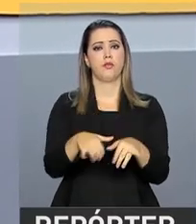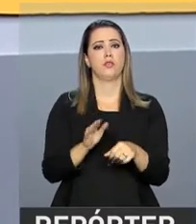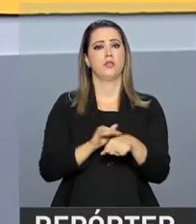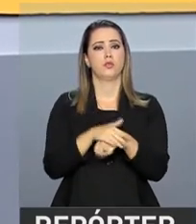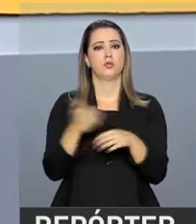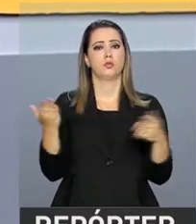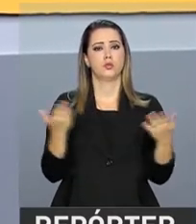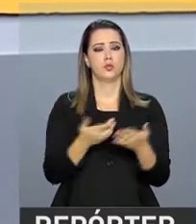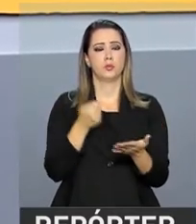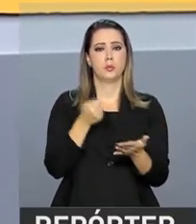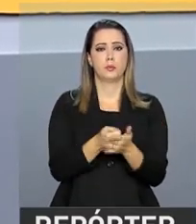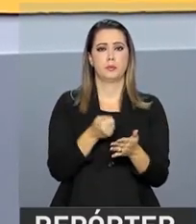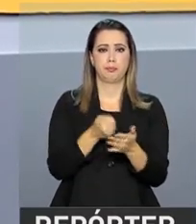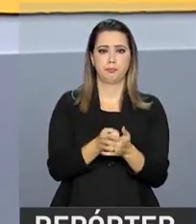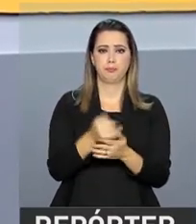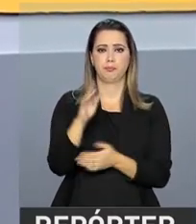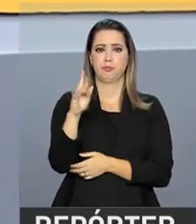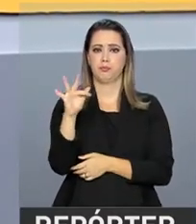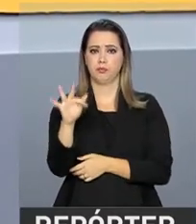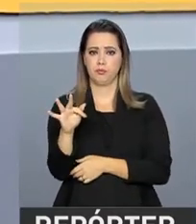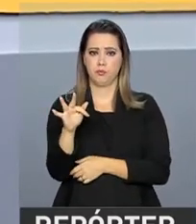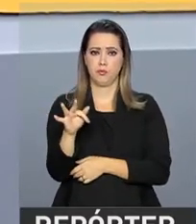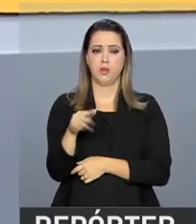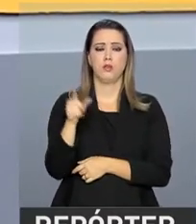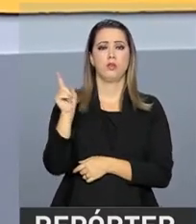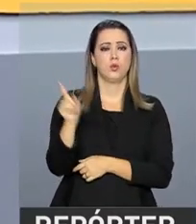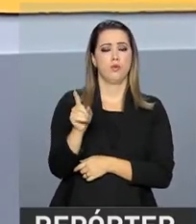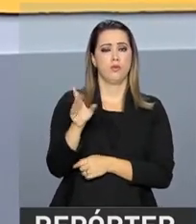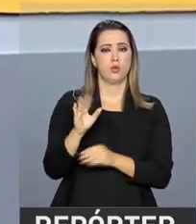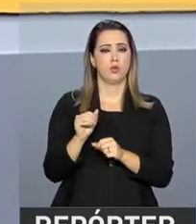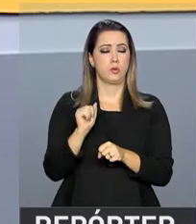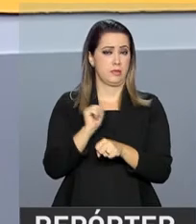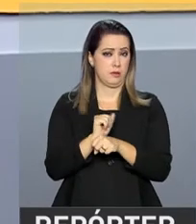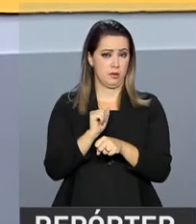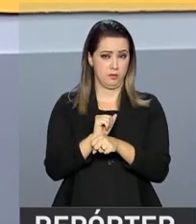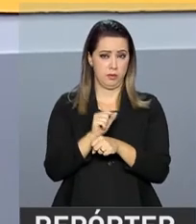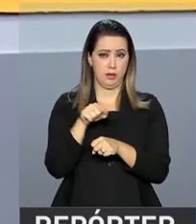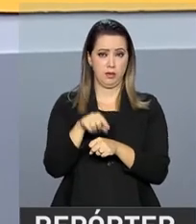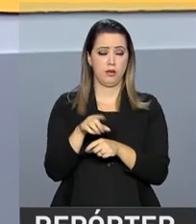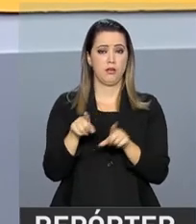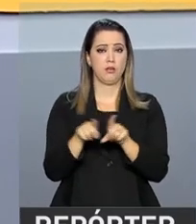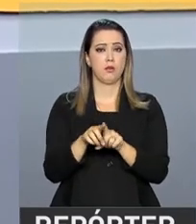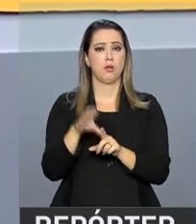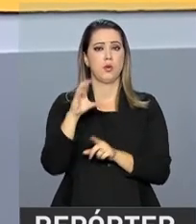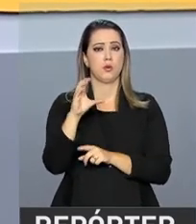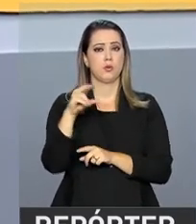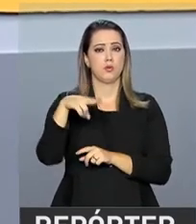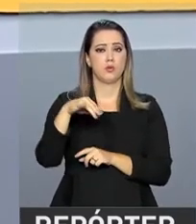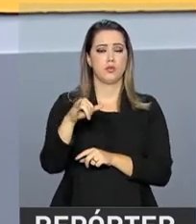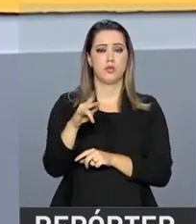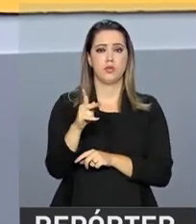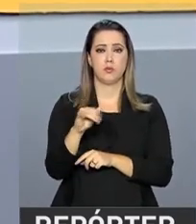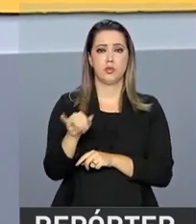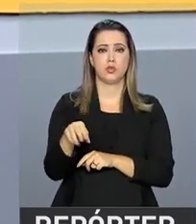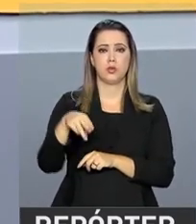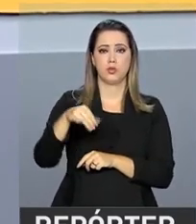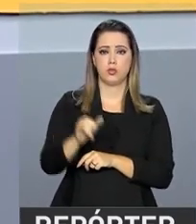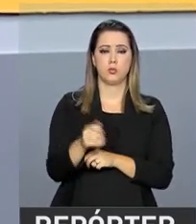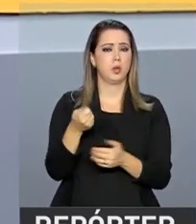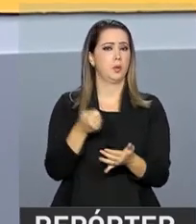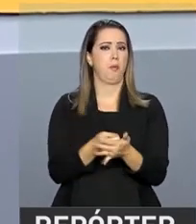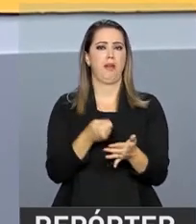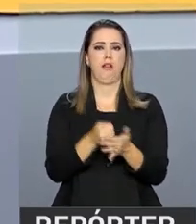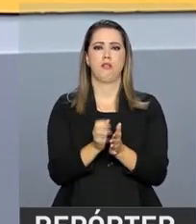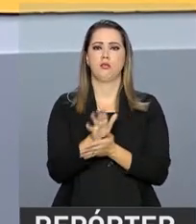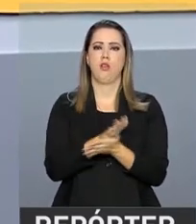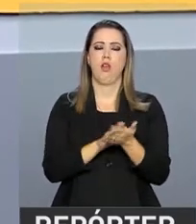para regularizar a situação na receita federal foram suspensas o cnpj de mês que não pagaram nenhuma guia mensal